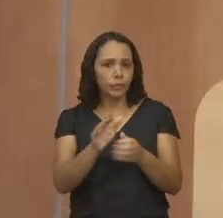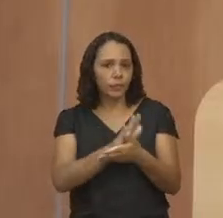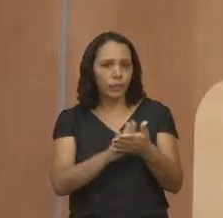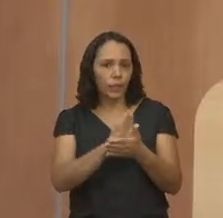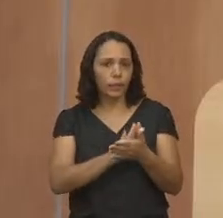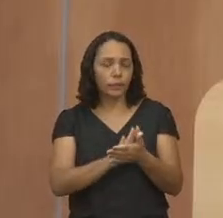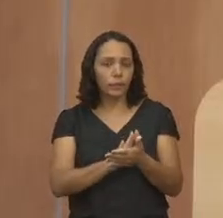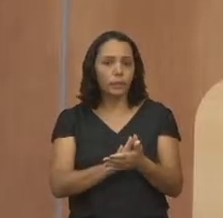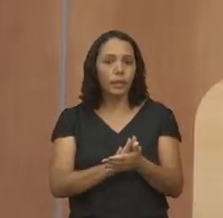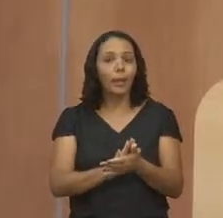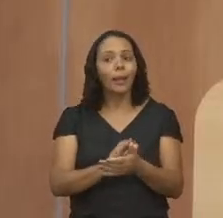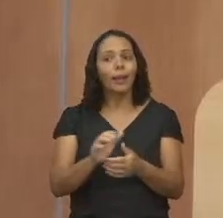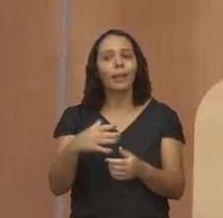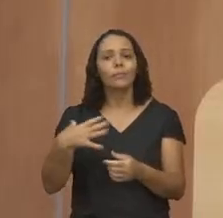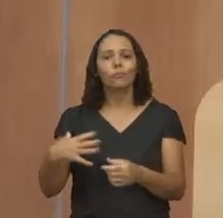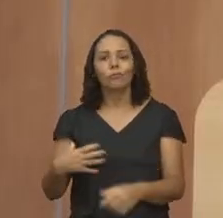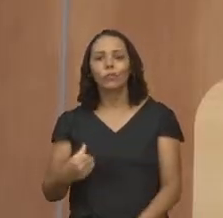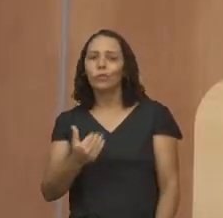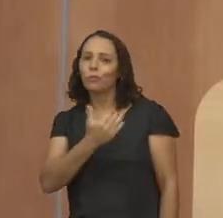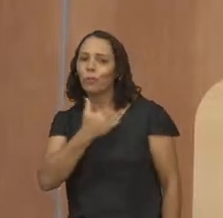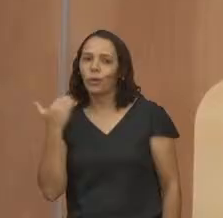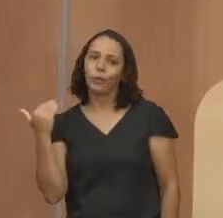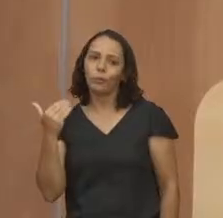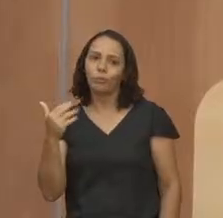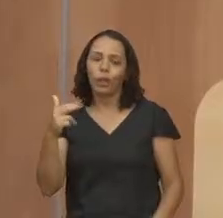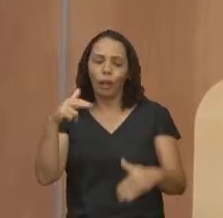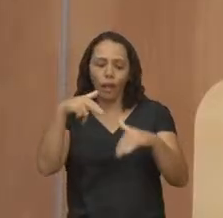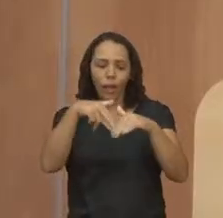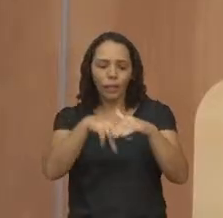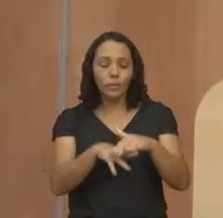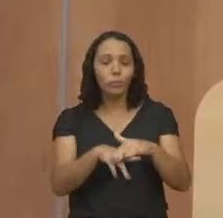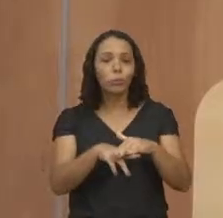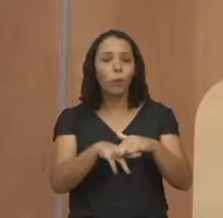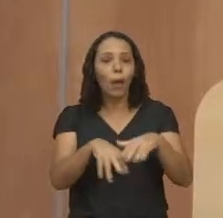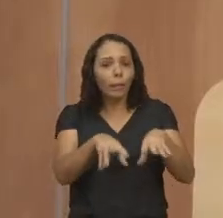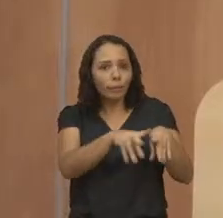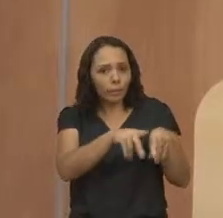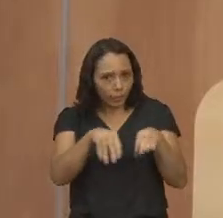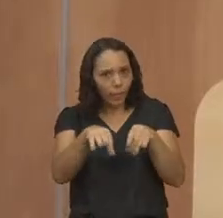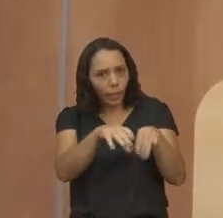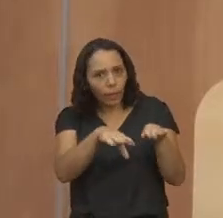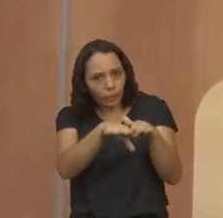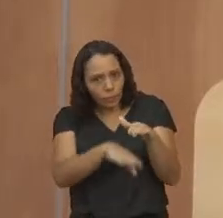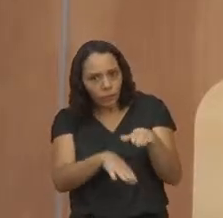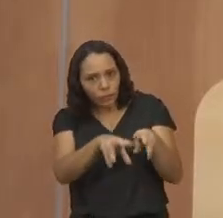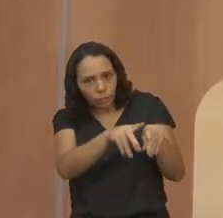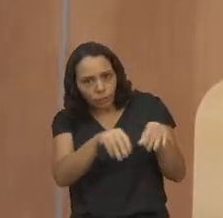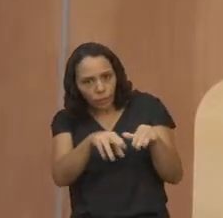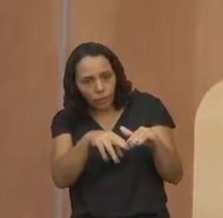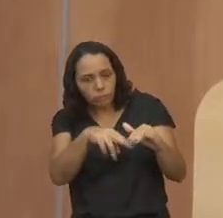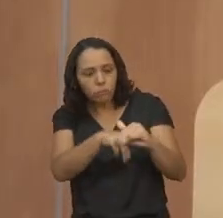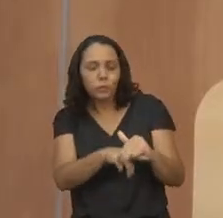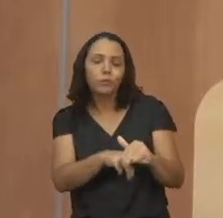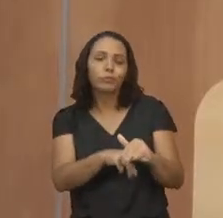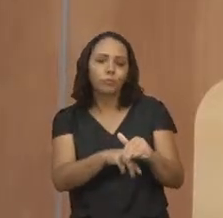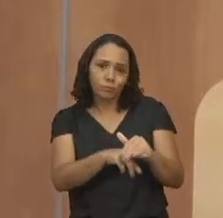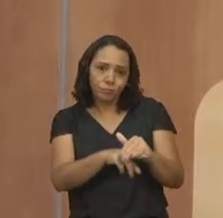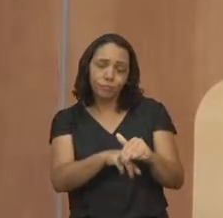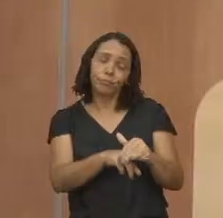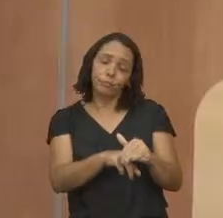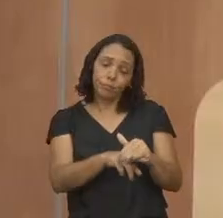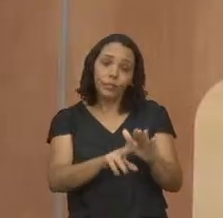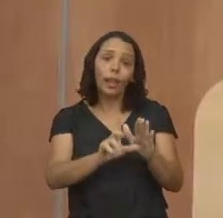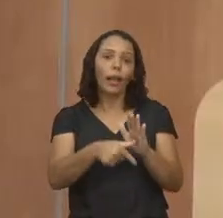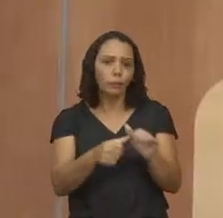tiro a foto. Mas olha, psicóloga, gostei das suas palavras aqui, e eu, Jean